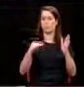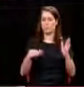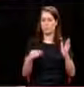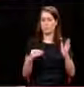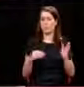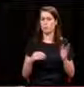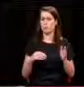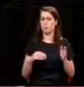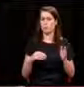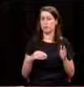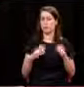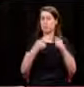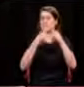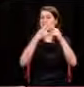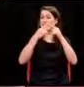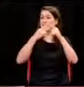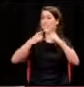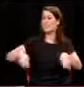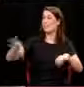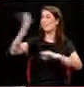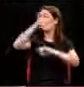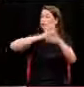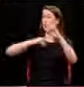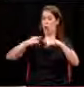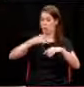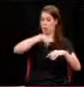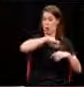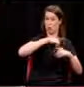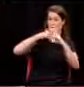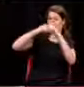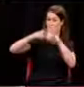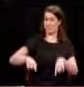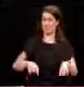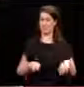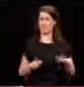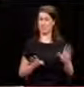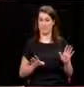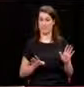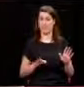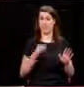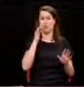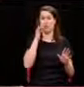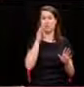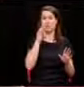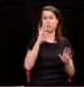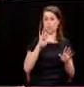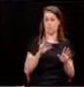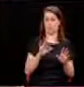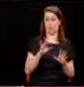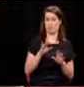temos diferente do resto da Europa. Normalmente um serviço destes que encontra na Europa é cobrado ao